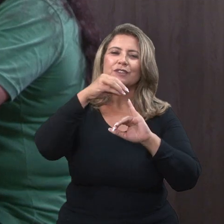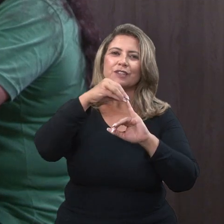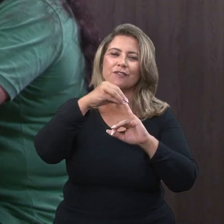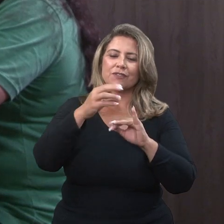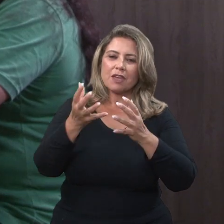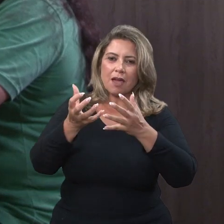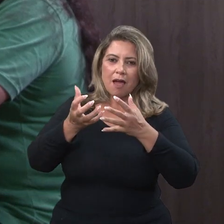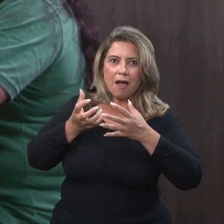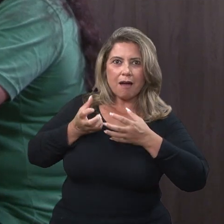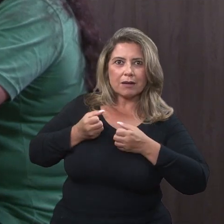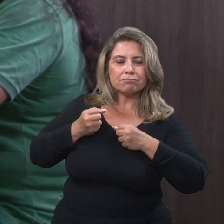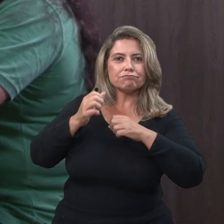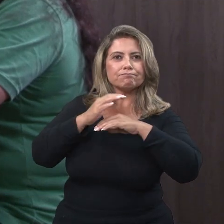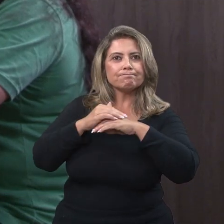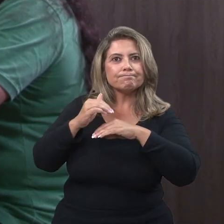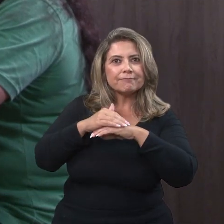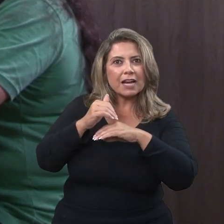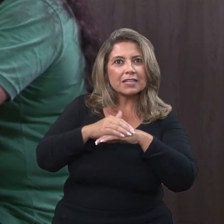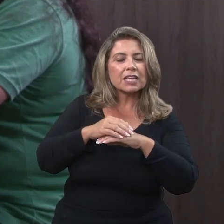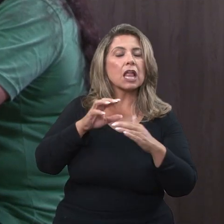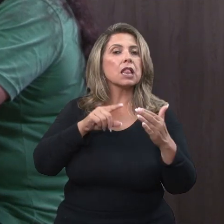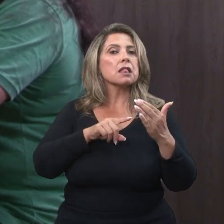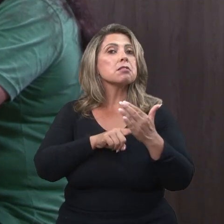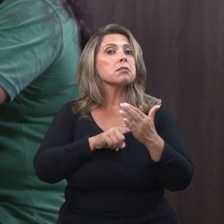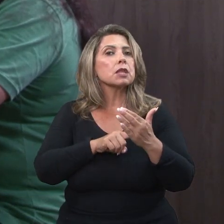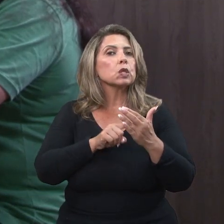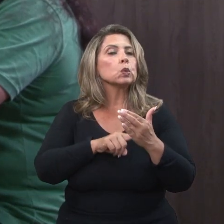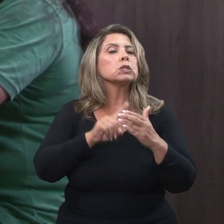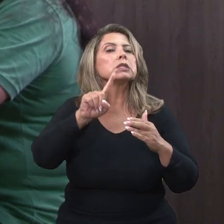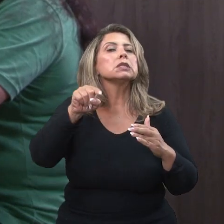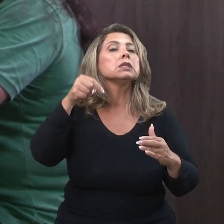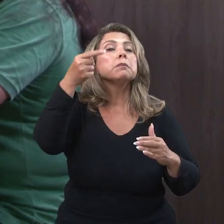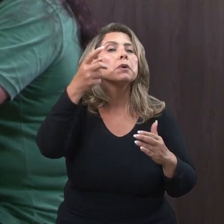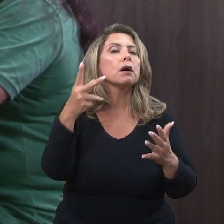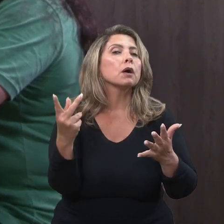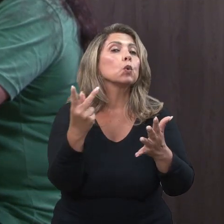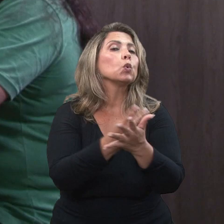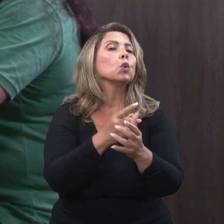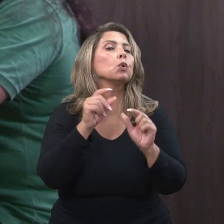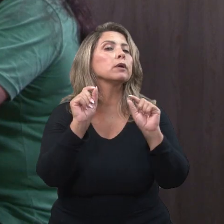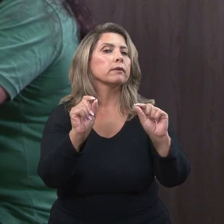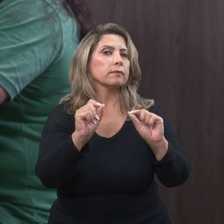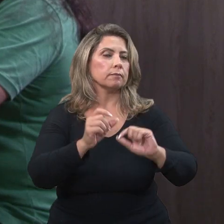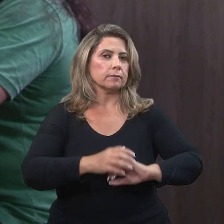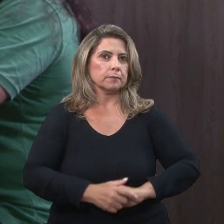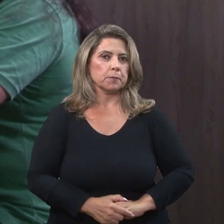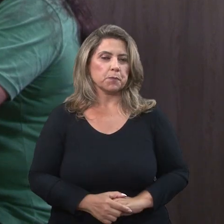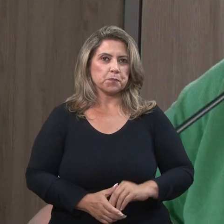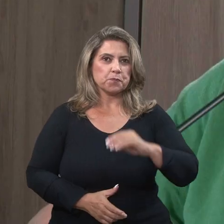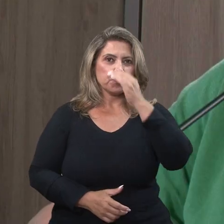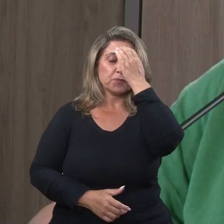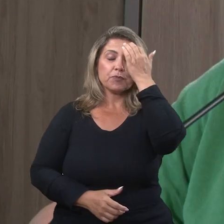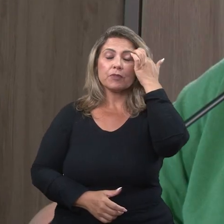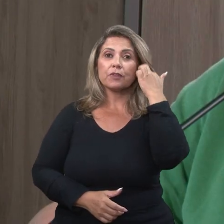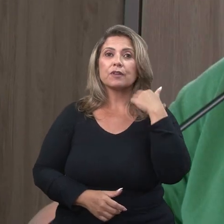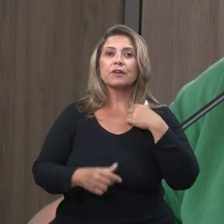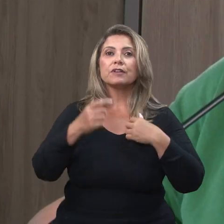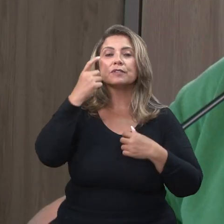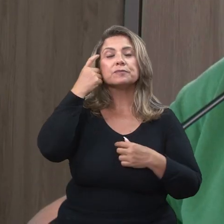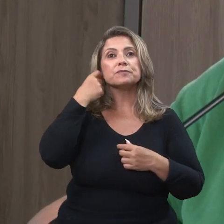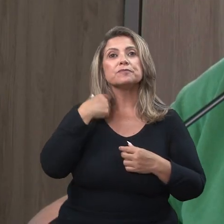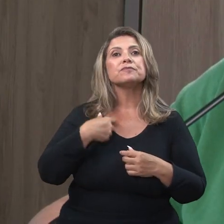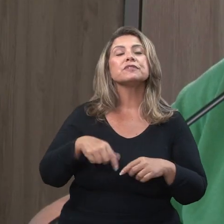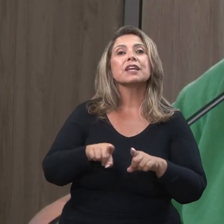de denúncias, e as consequências, quais são? Excelente pergunta. O servidor